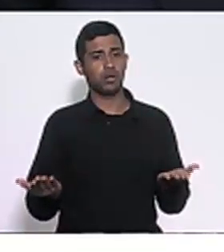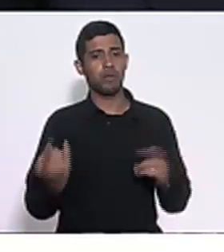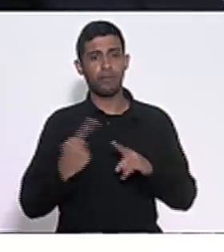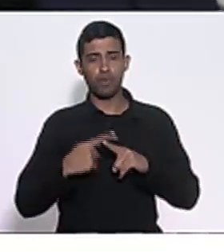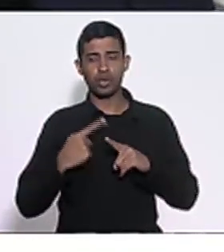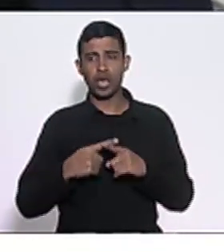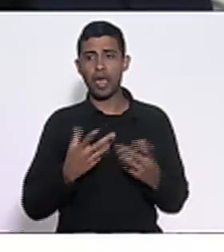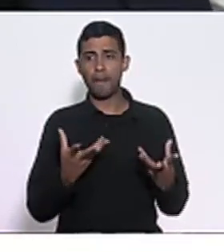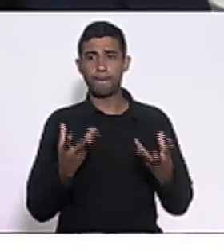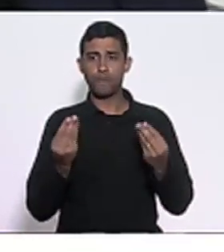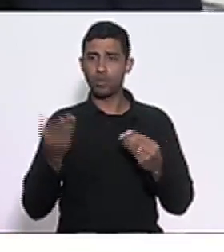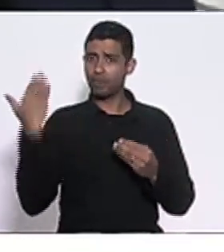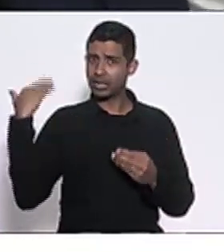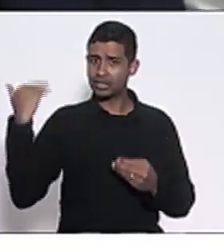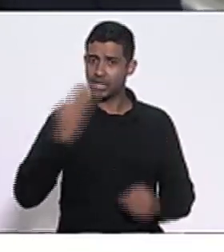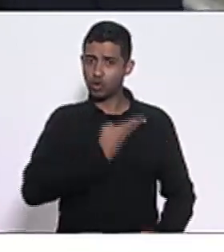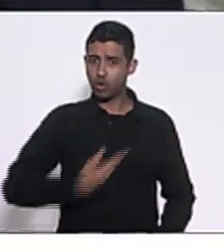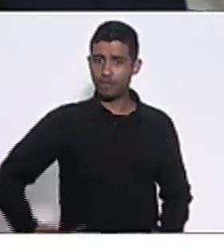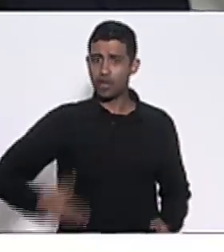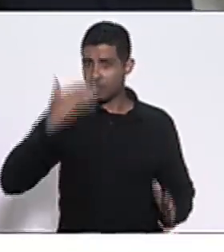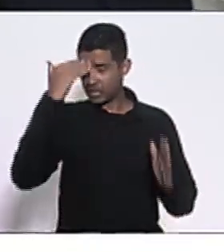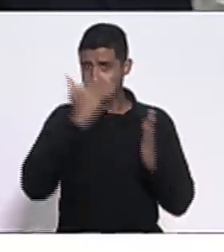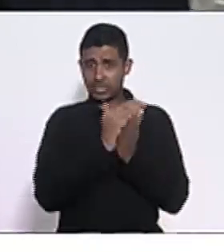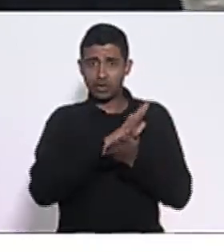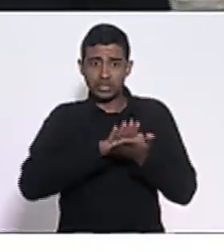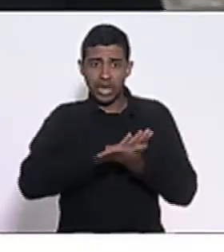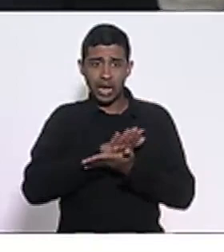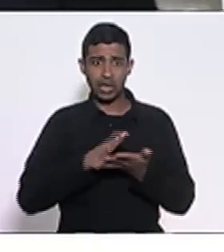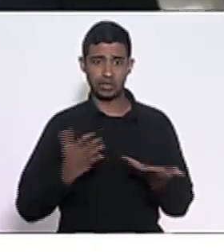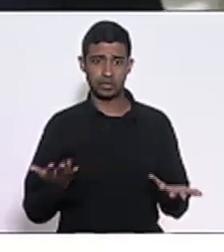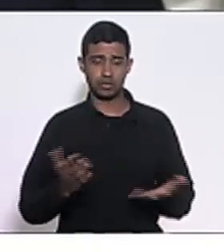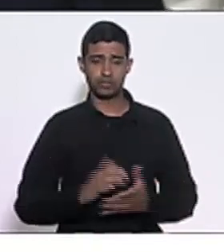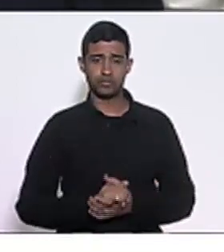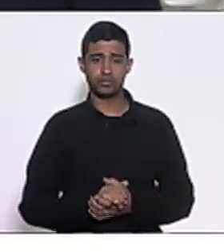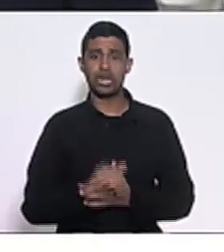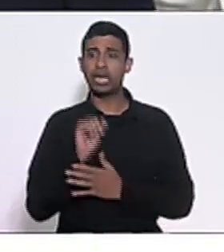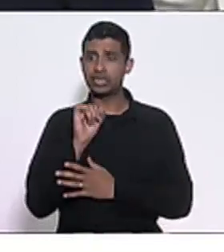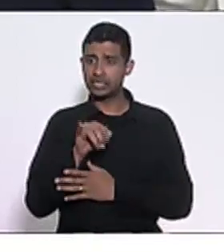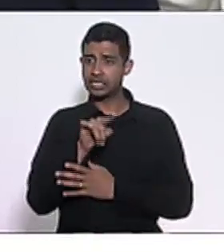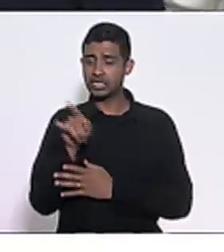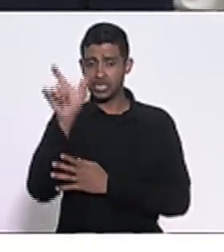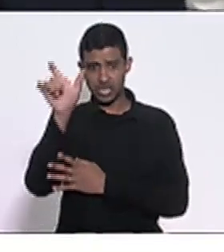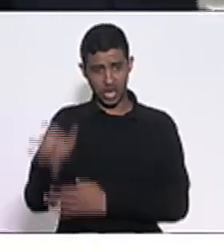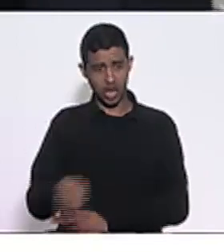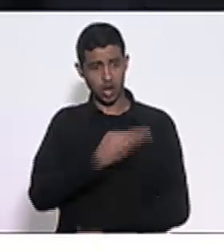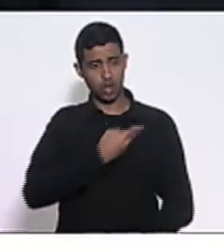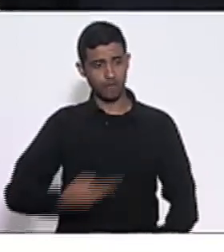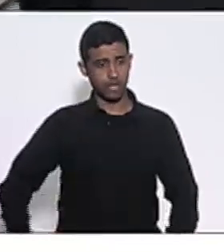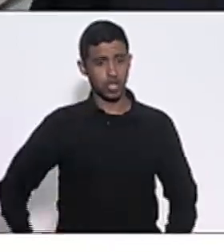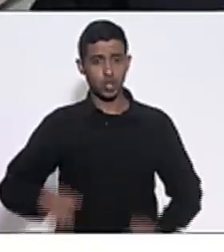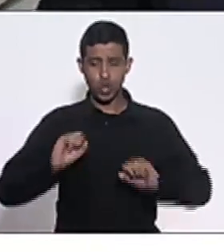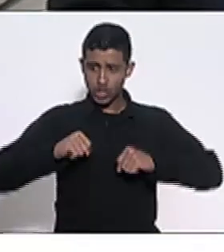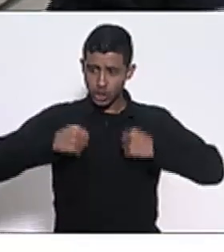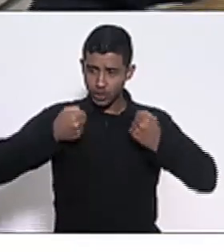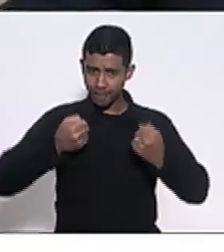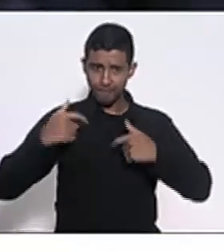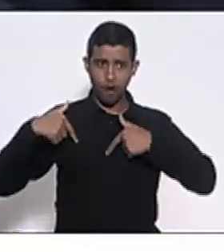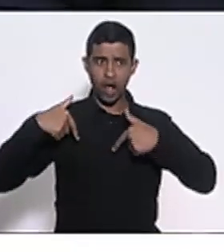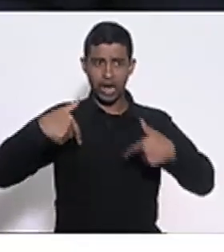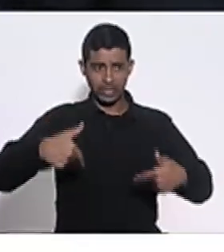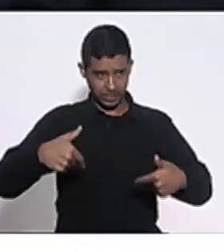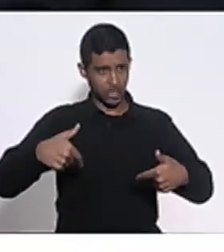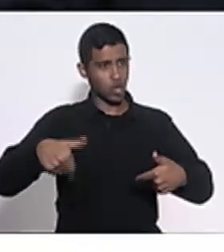cumpridas pelo governo anterior. Se ele tivesse essa disposição, essa determinação, nós já teríamos esse